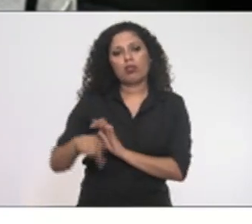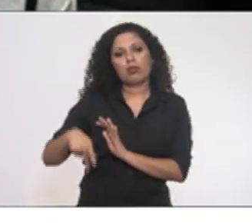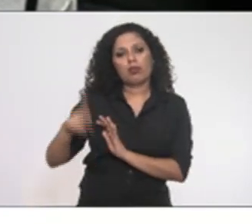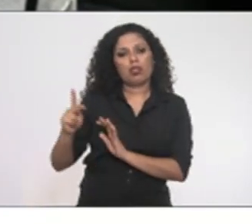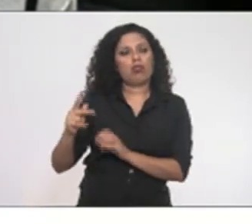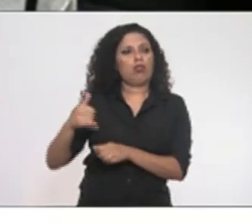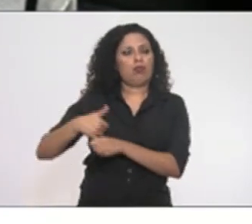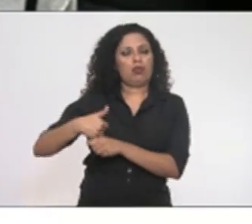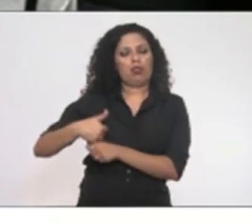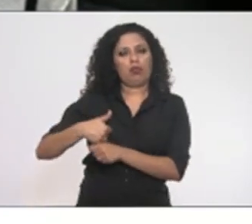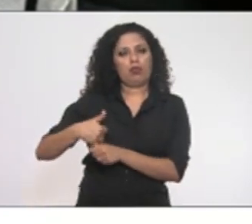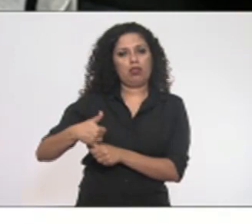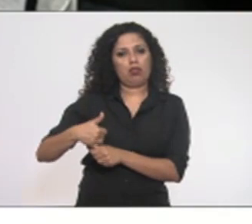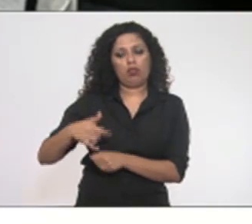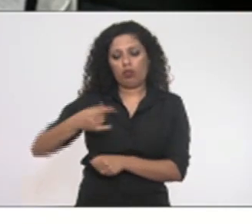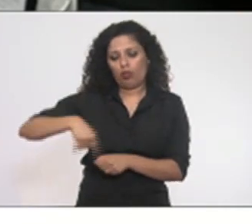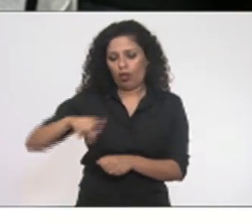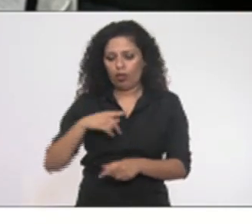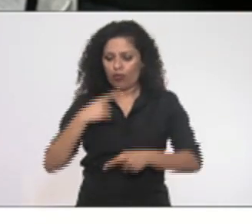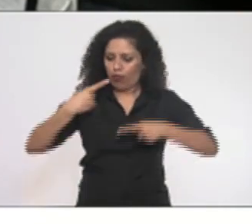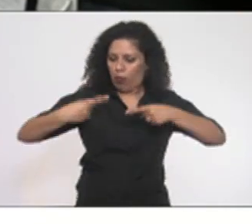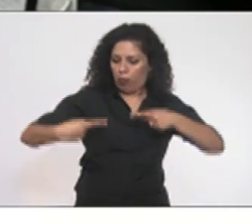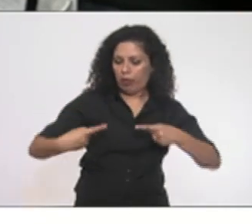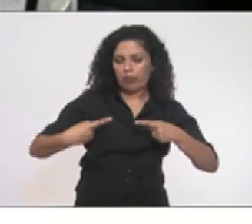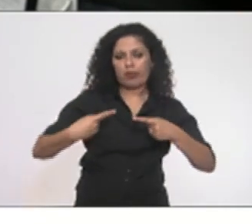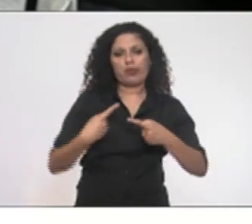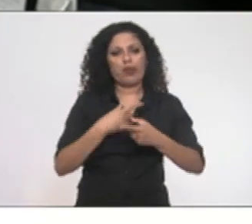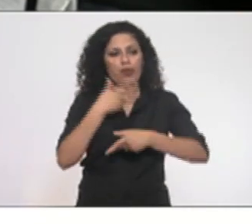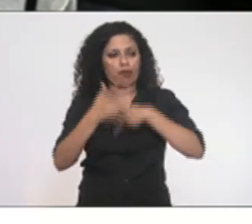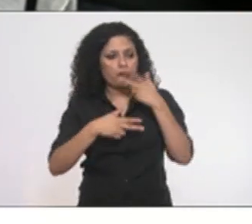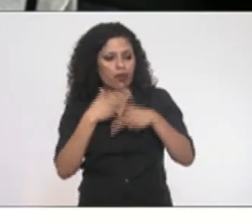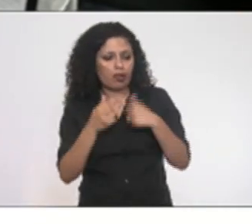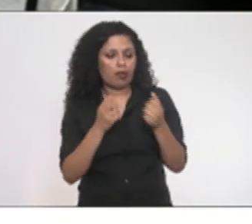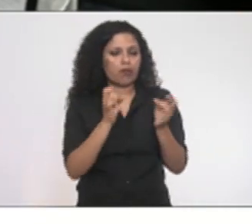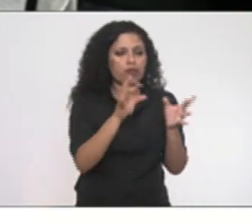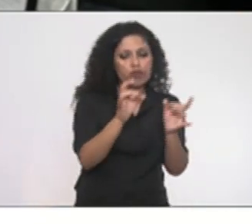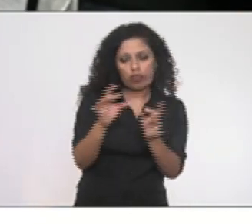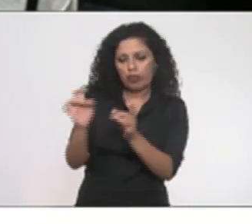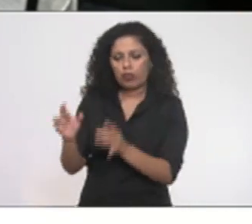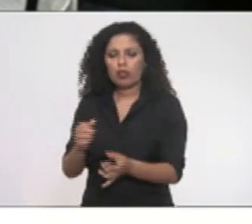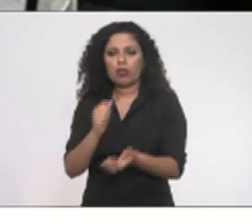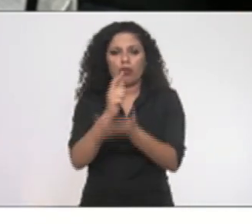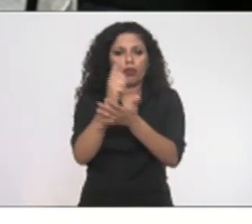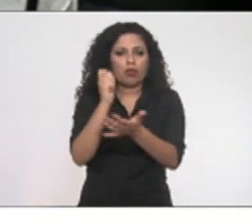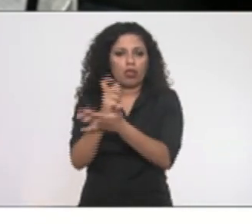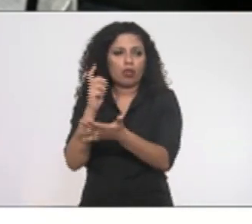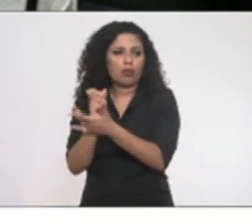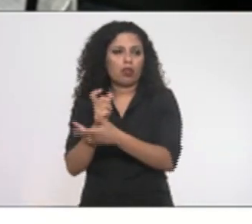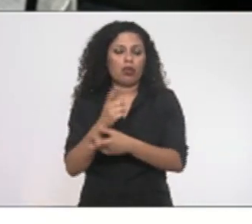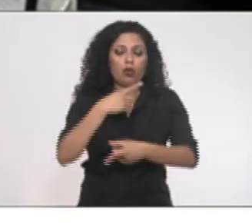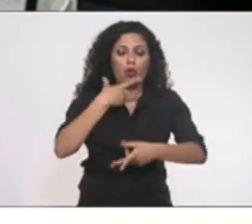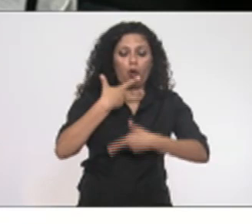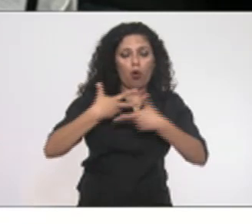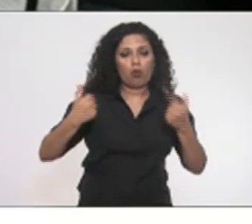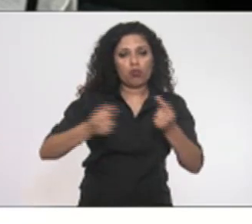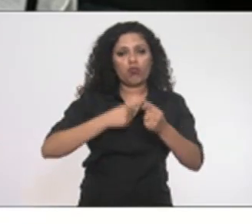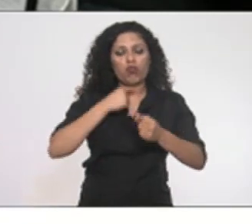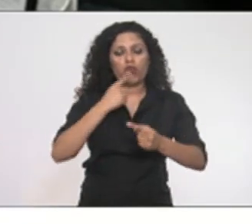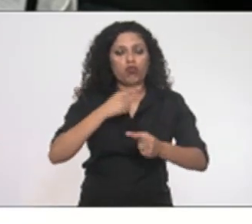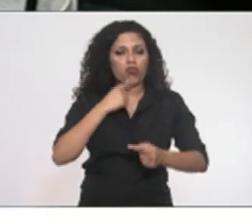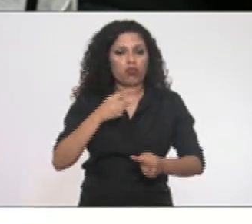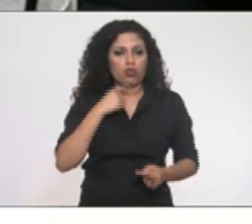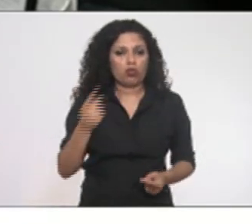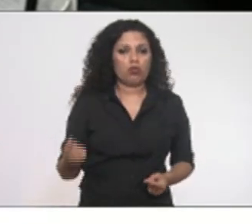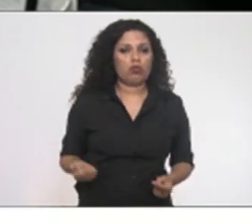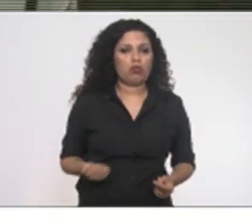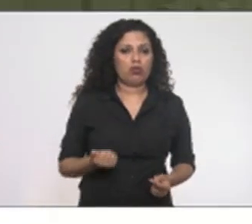Petrobras. Então, ele também não tinha muito como negociar retorno, taxa de retorno, quando a gente não... Hoje em dia, a ANP estipula a taxa de